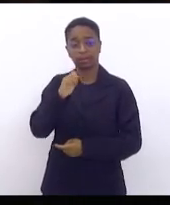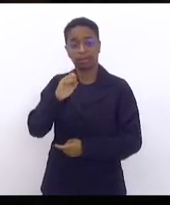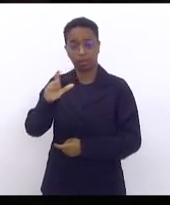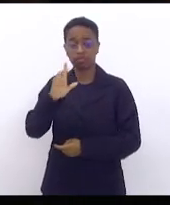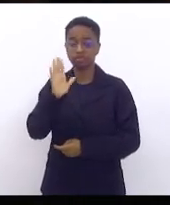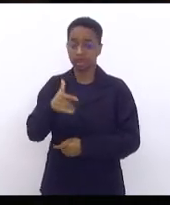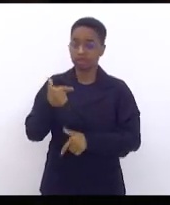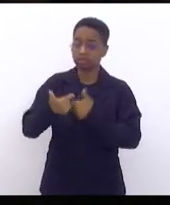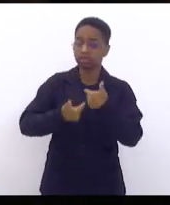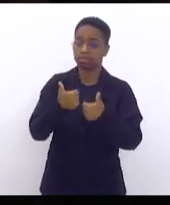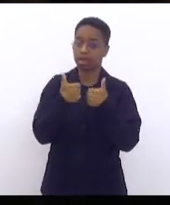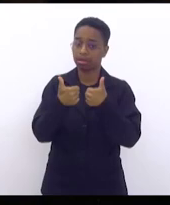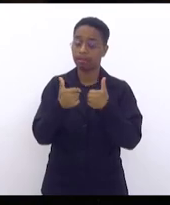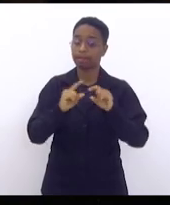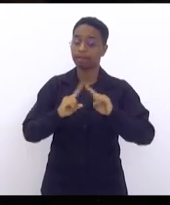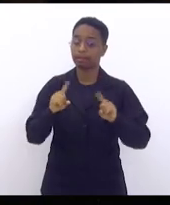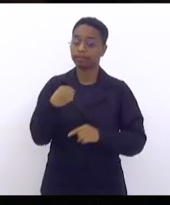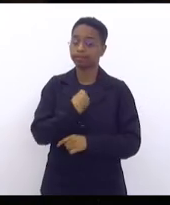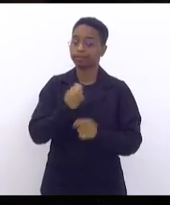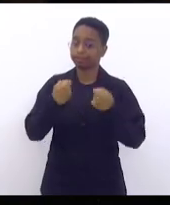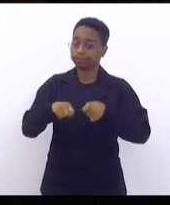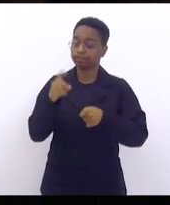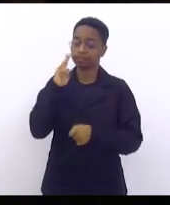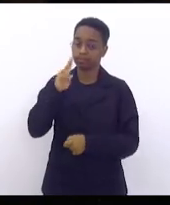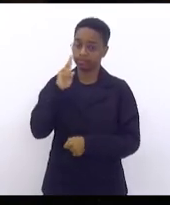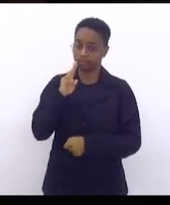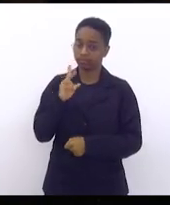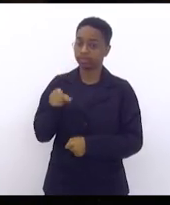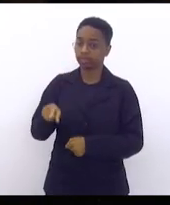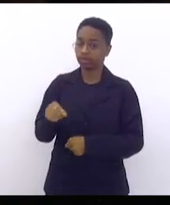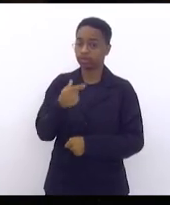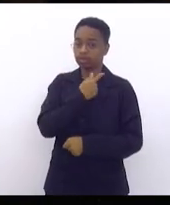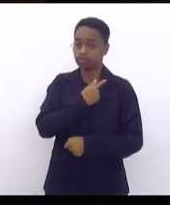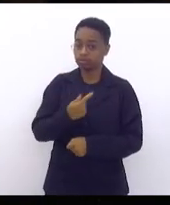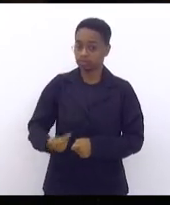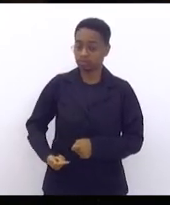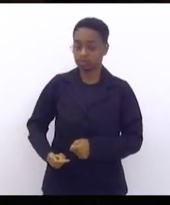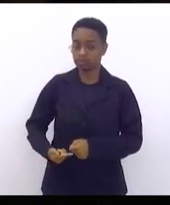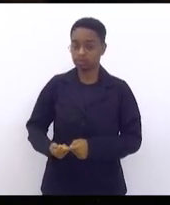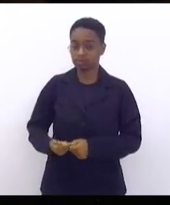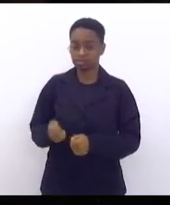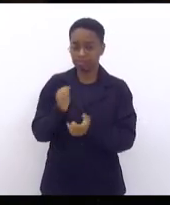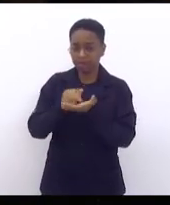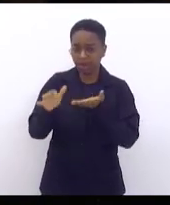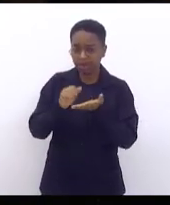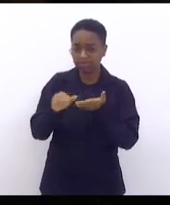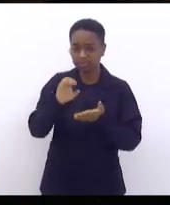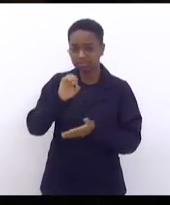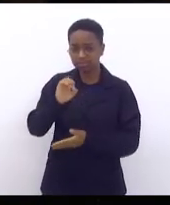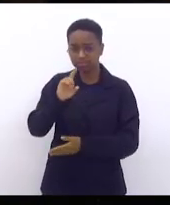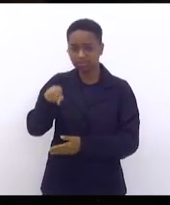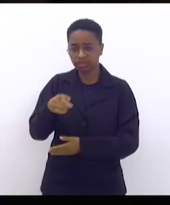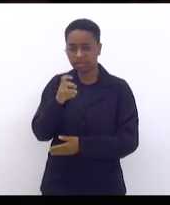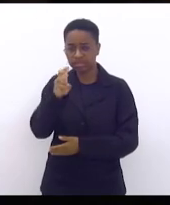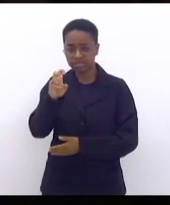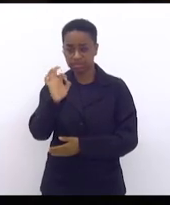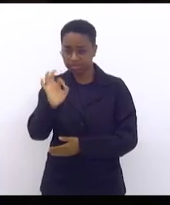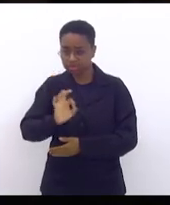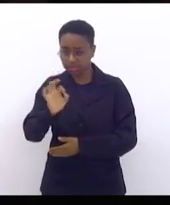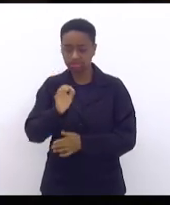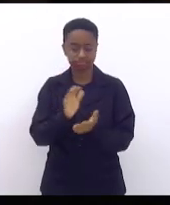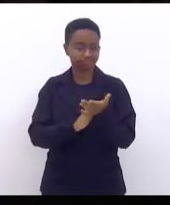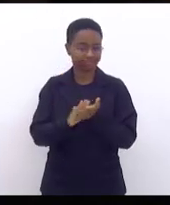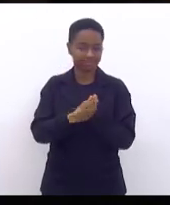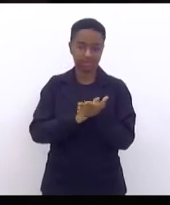suficiente. Precisamos lembrar, esse governo não gastou 0,5% em investimento